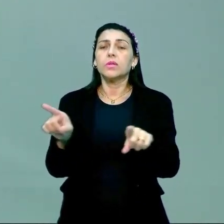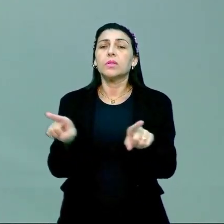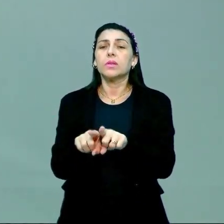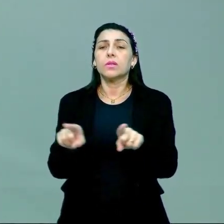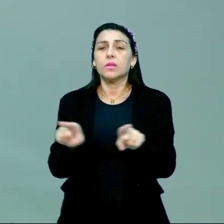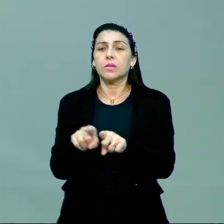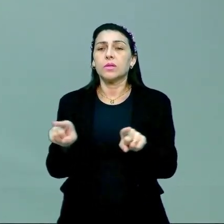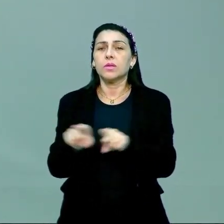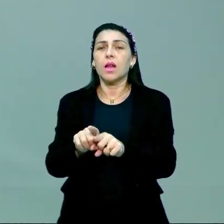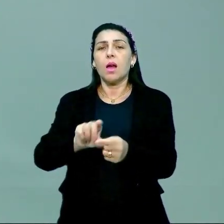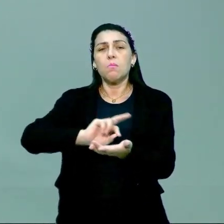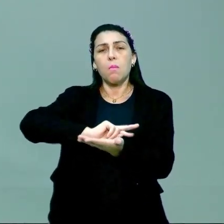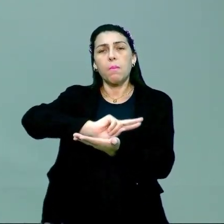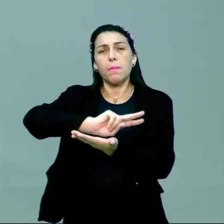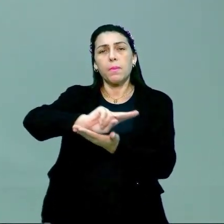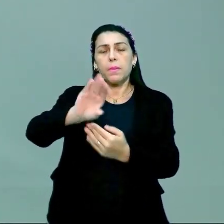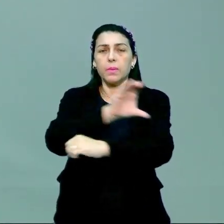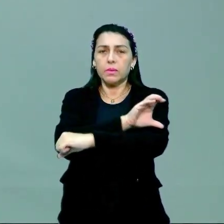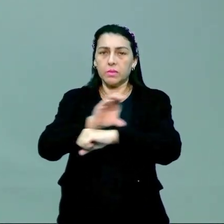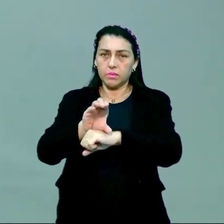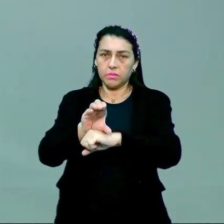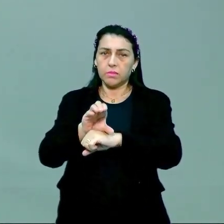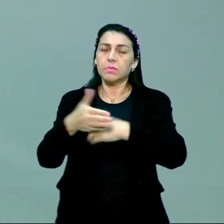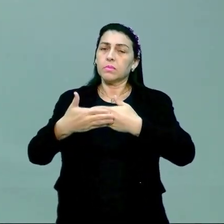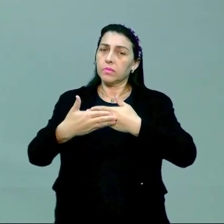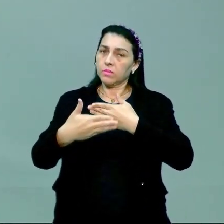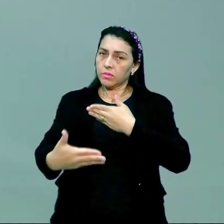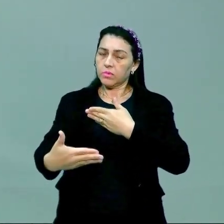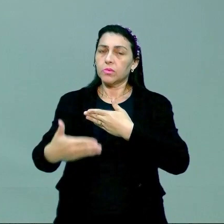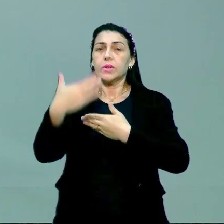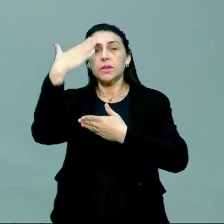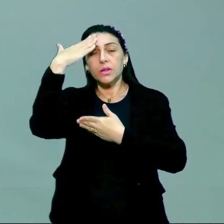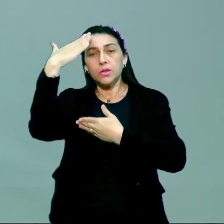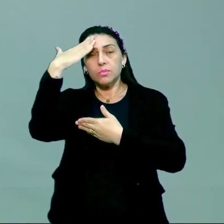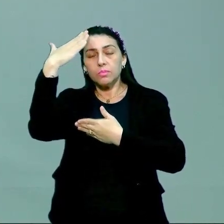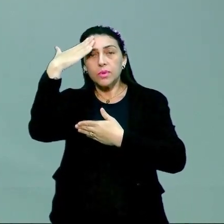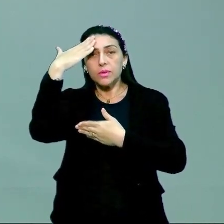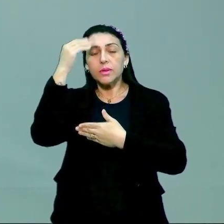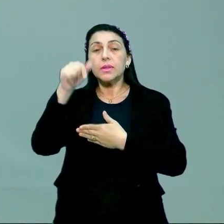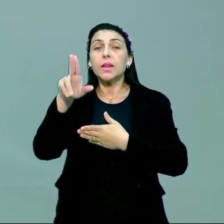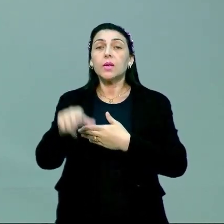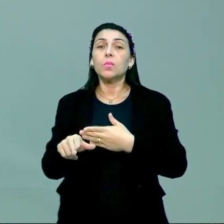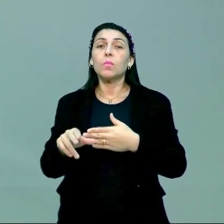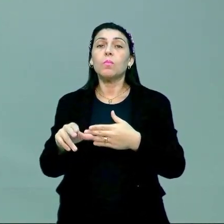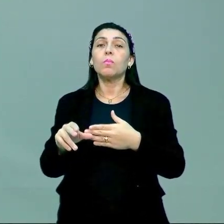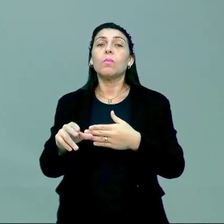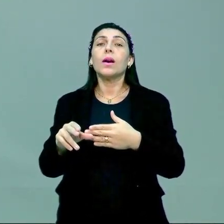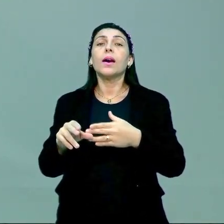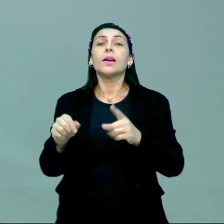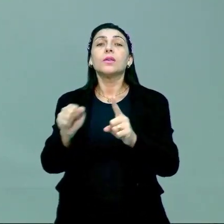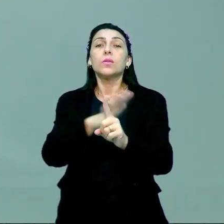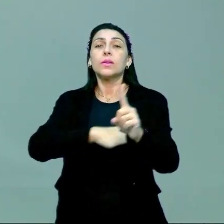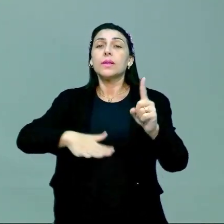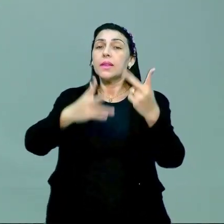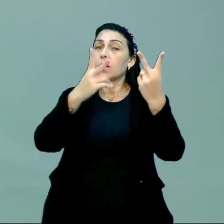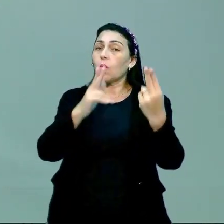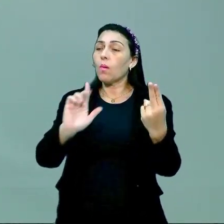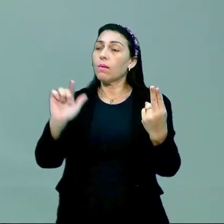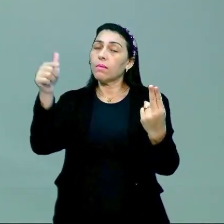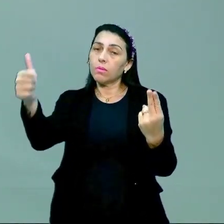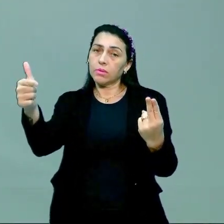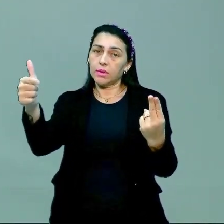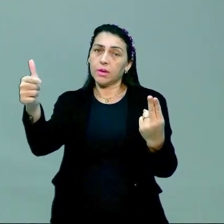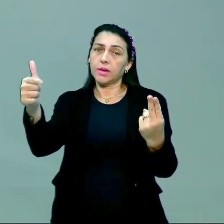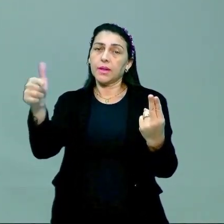do multiculturalismo. Partindo do pressuposto que nenhuma sociedade é igual à